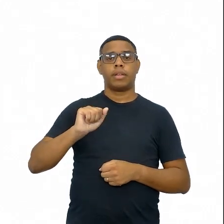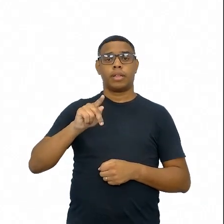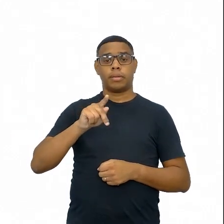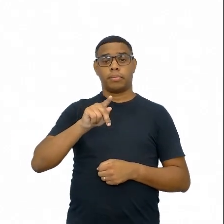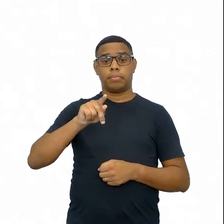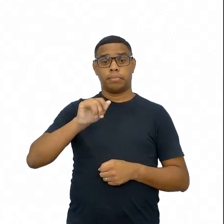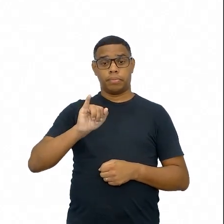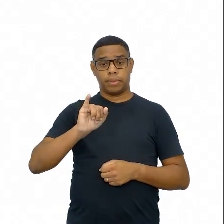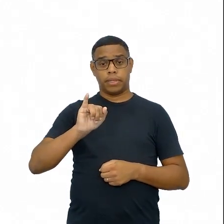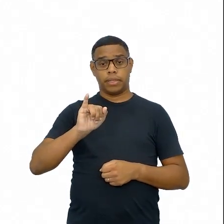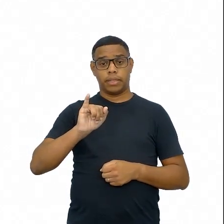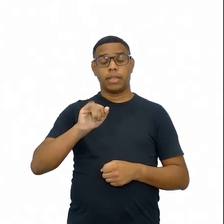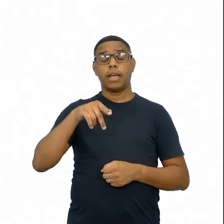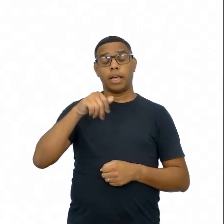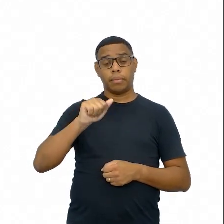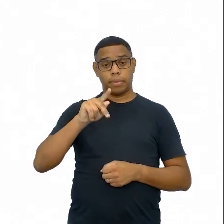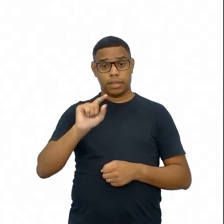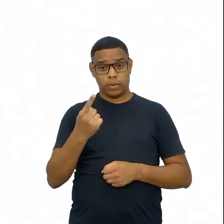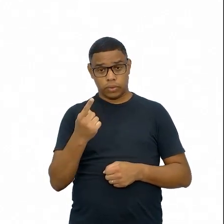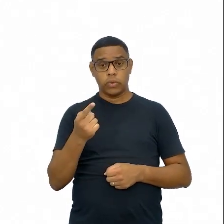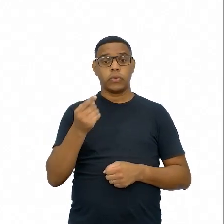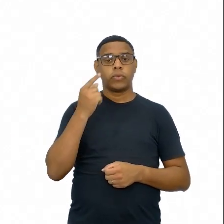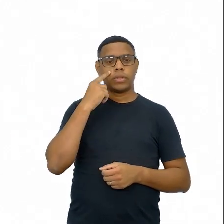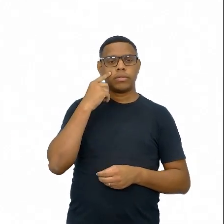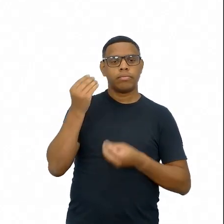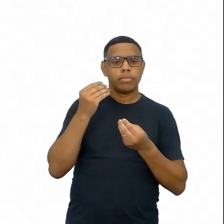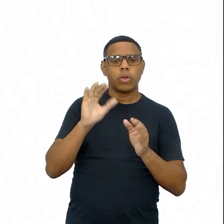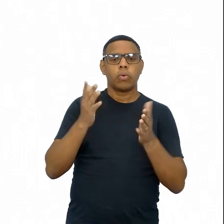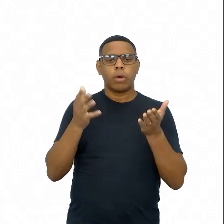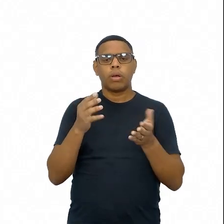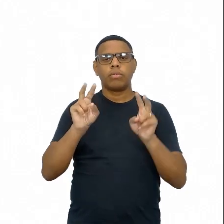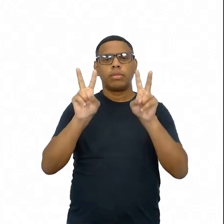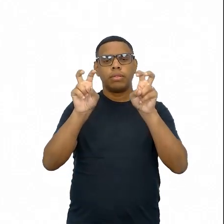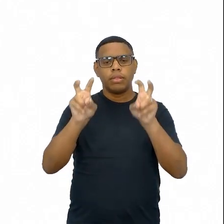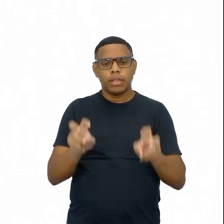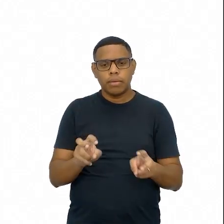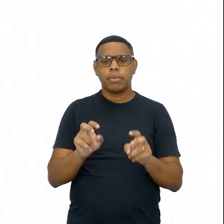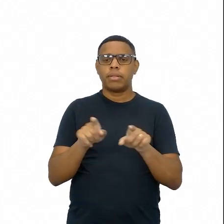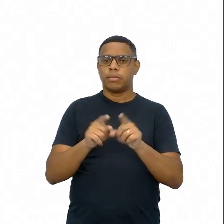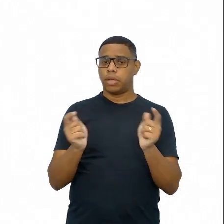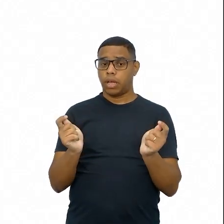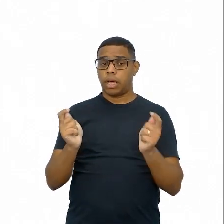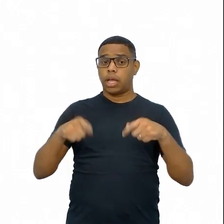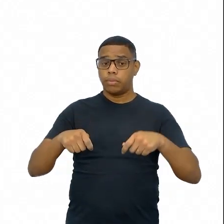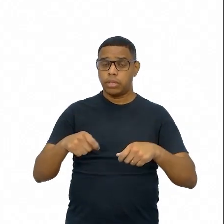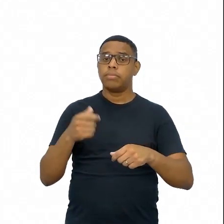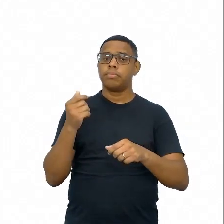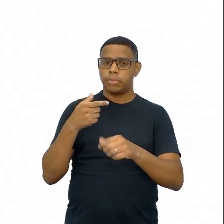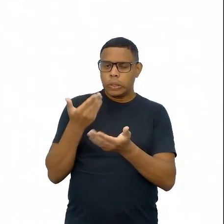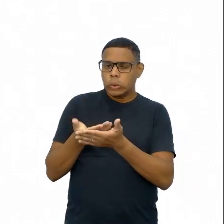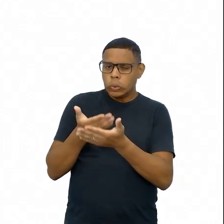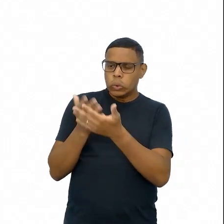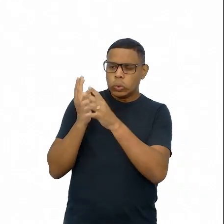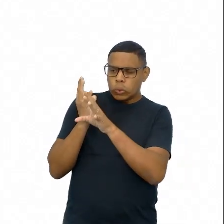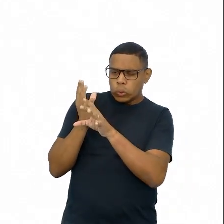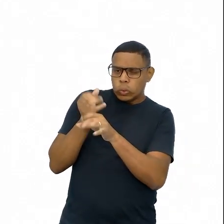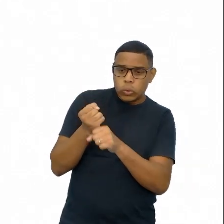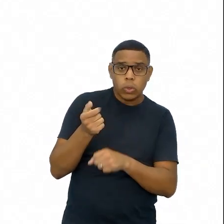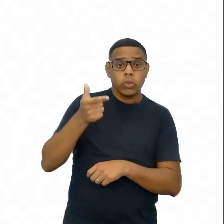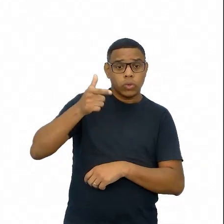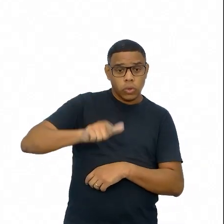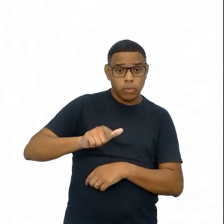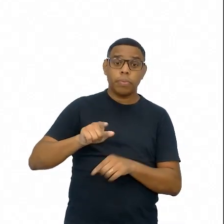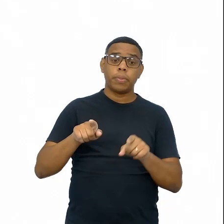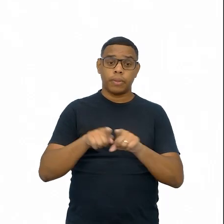AP, né, nossa primeira AP aí, evidenciando quais unidades temáticas e habilidades precisam ser revisitadas,